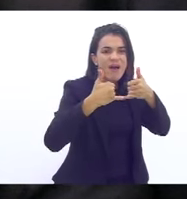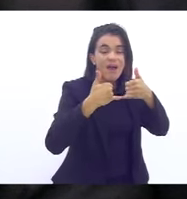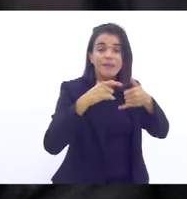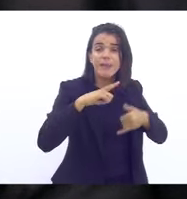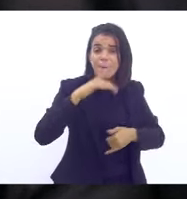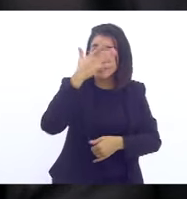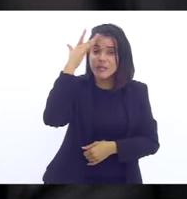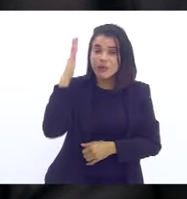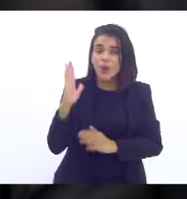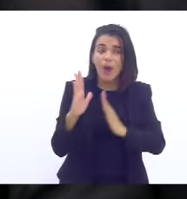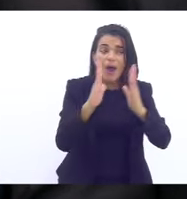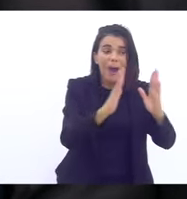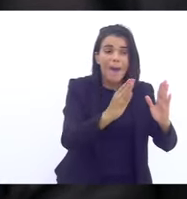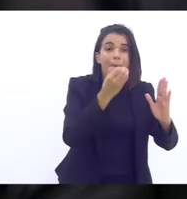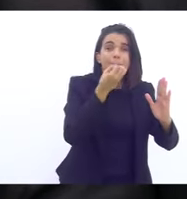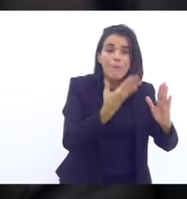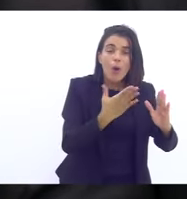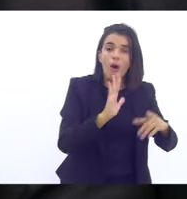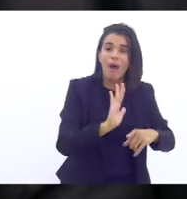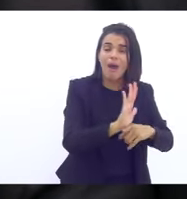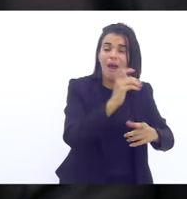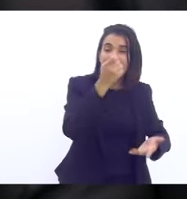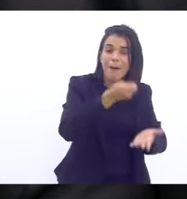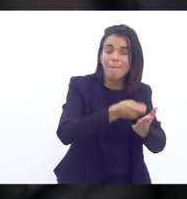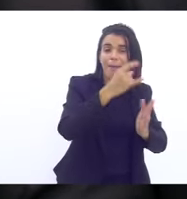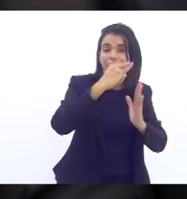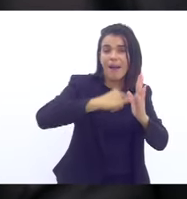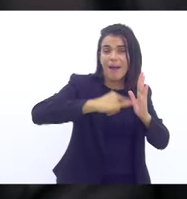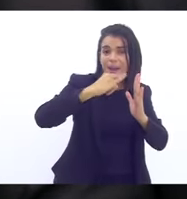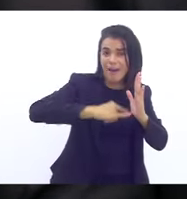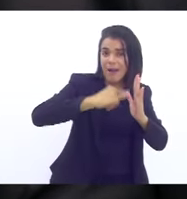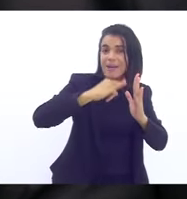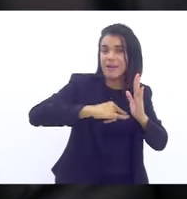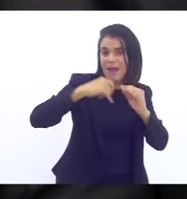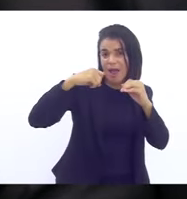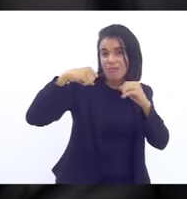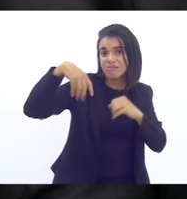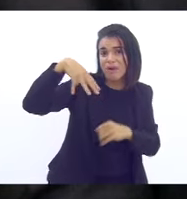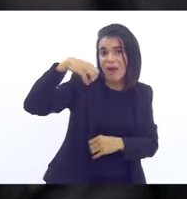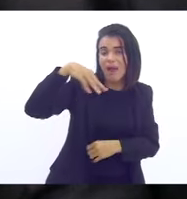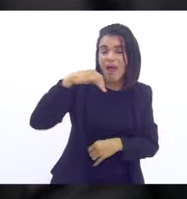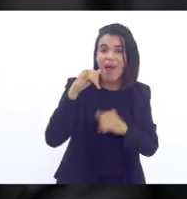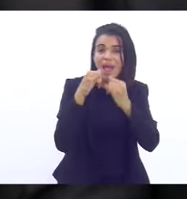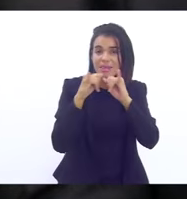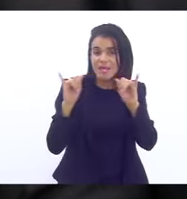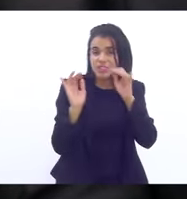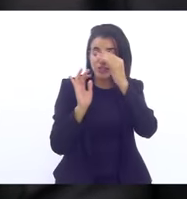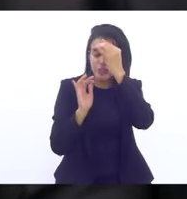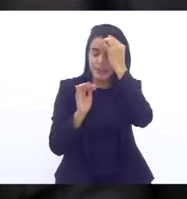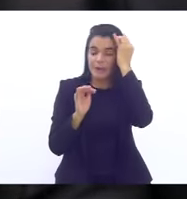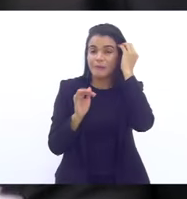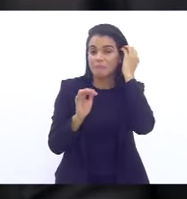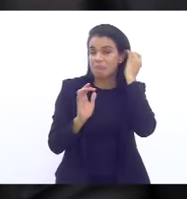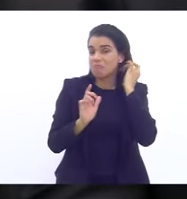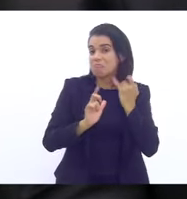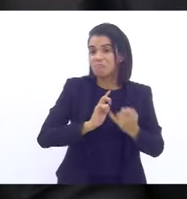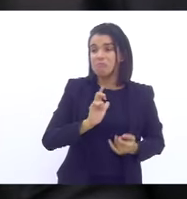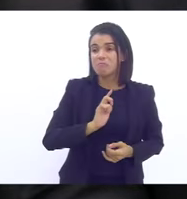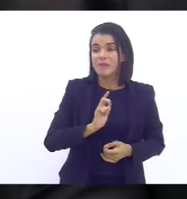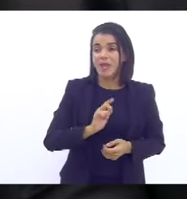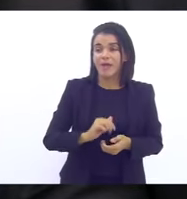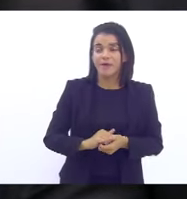bens que querem contribuir e pagar as suas tarifas de energia